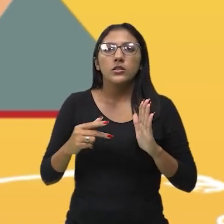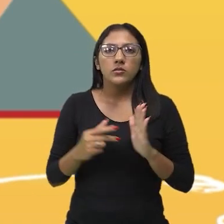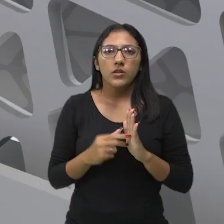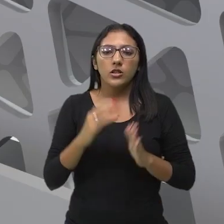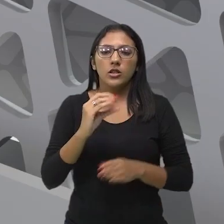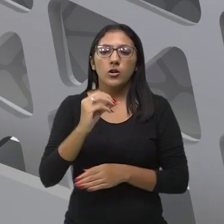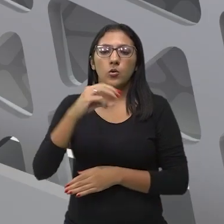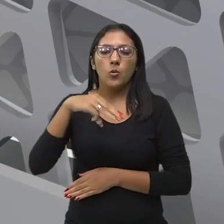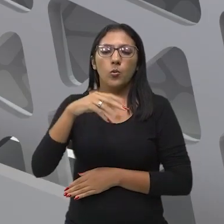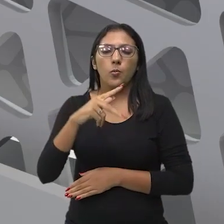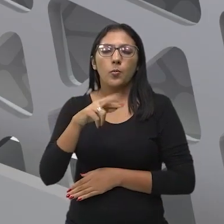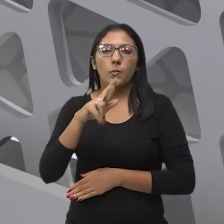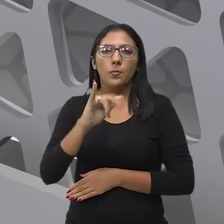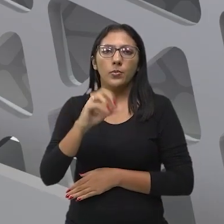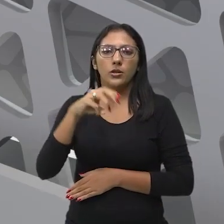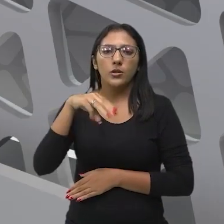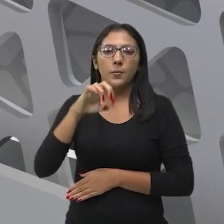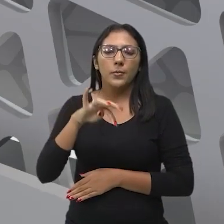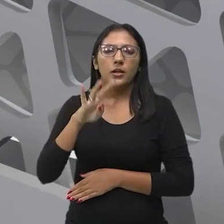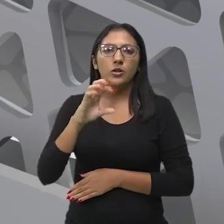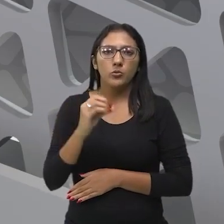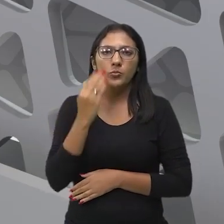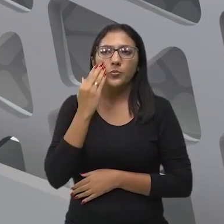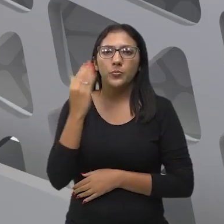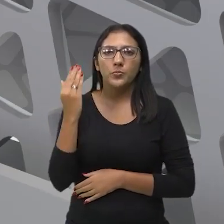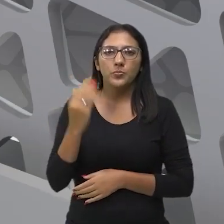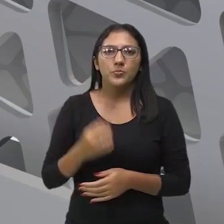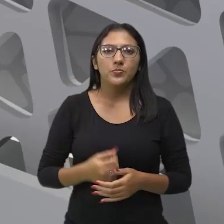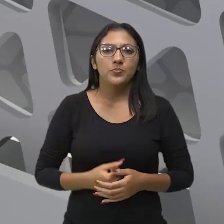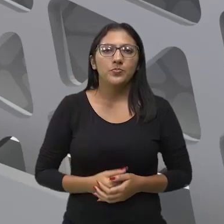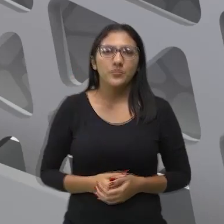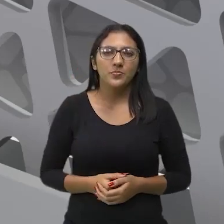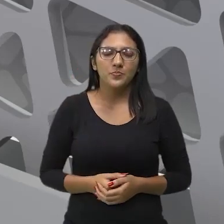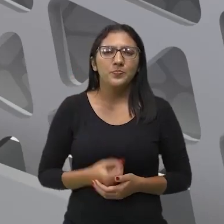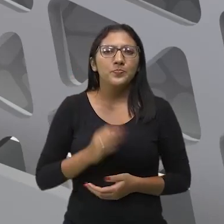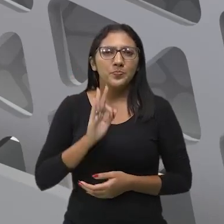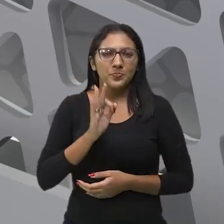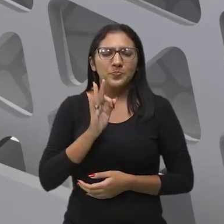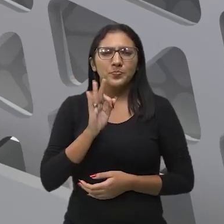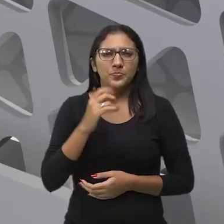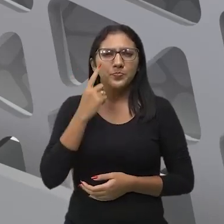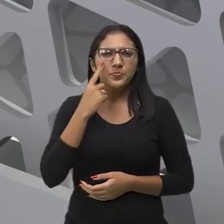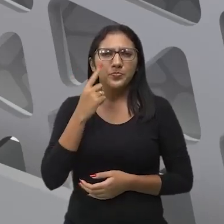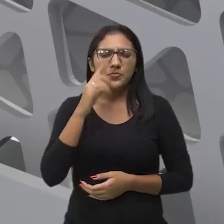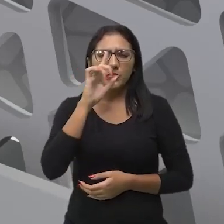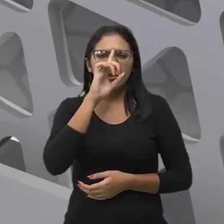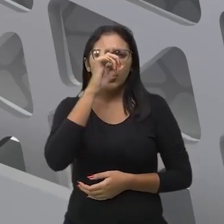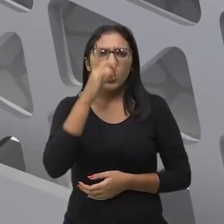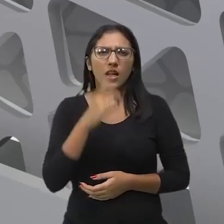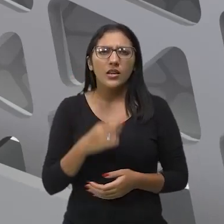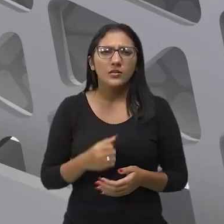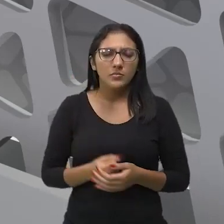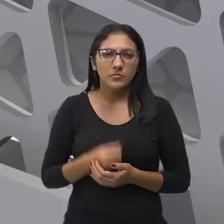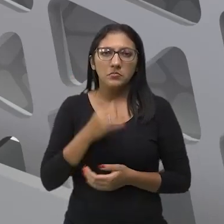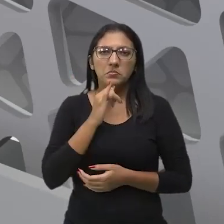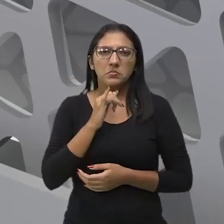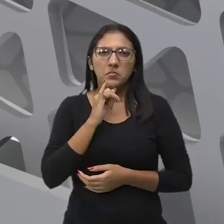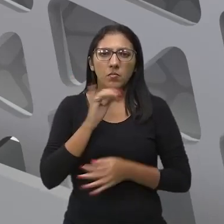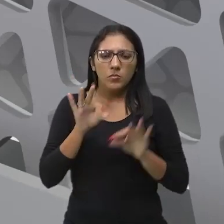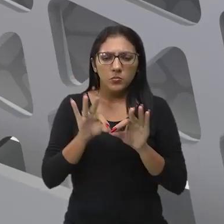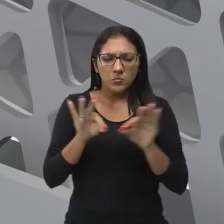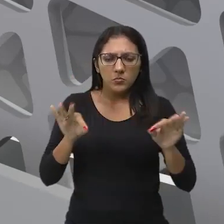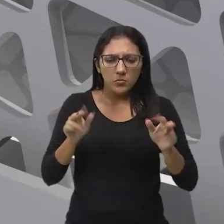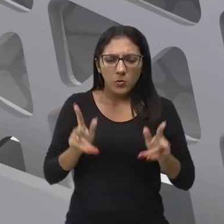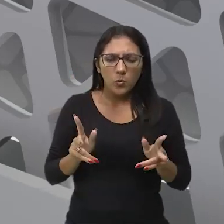circunferência. Muito bem, pessoal. Olha a ideia. Uma corda em volta da circunferência, ela é esticada, né? É justamente o